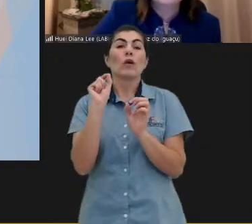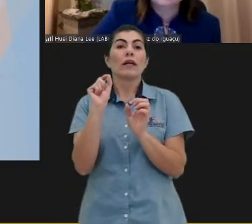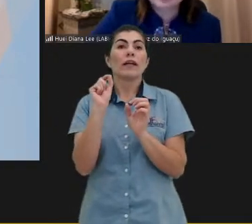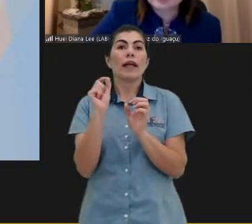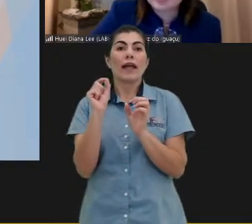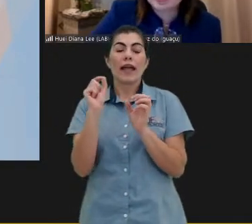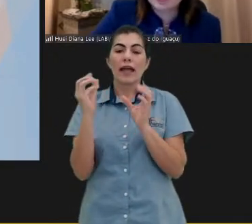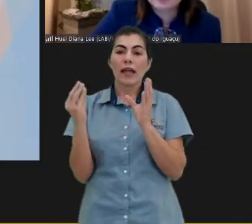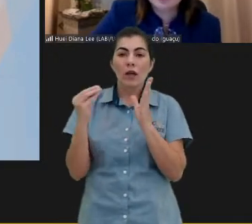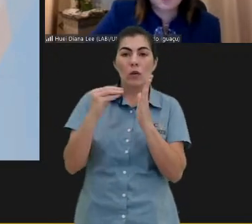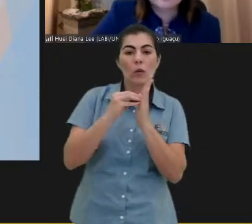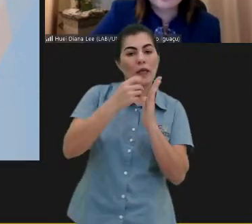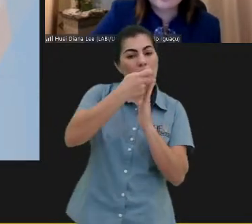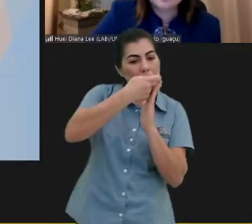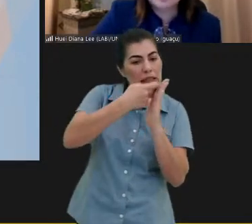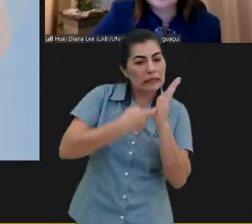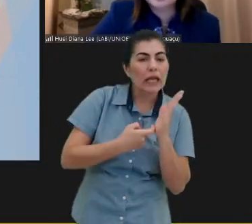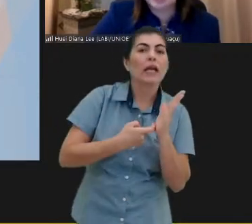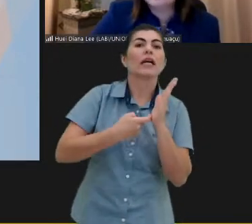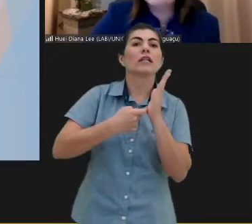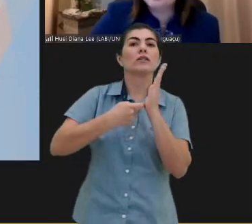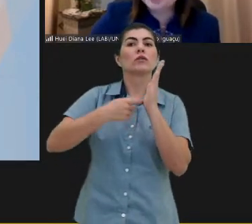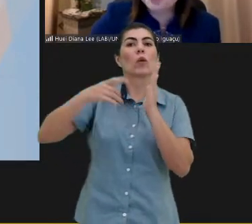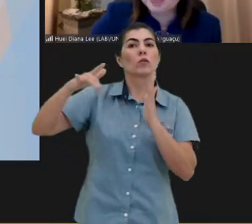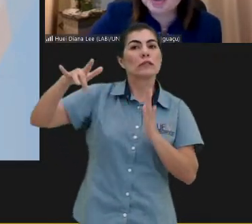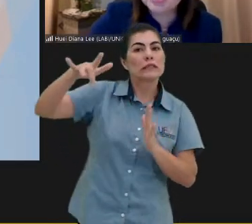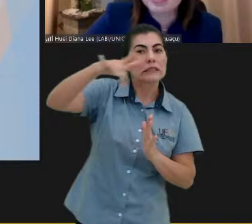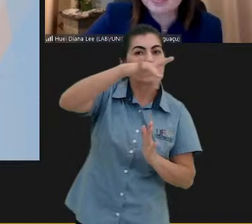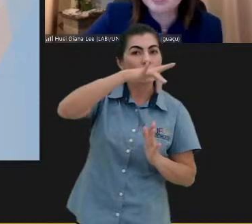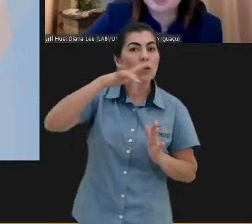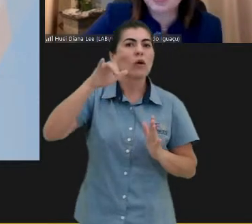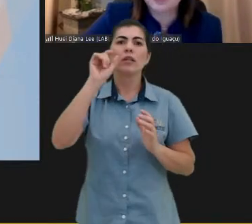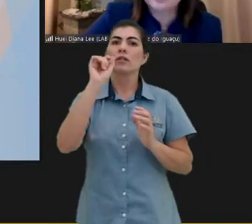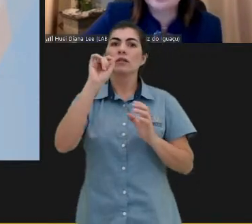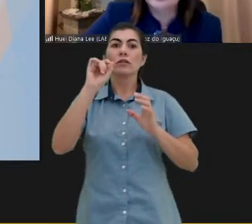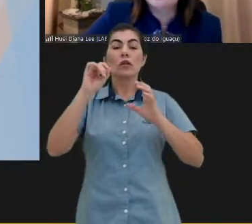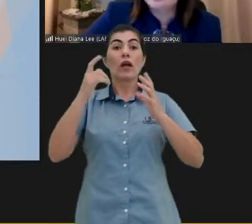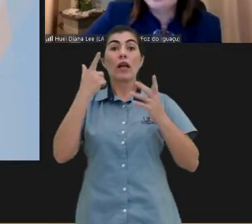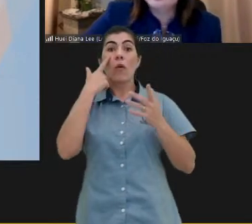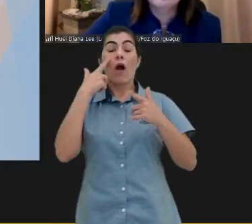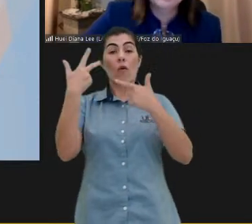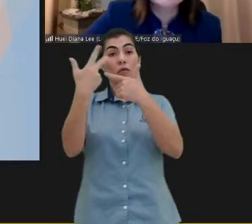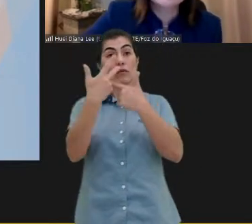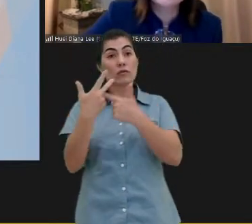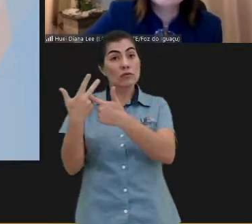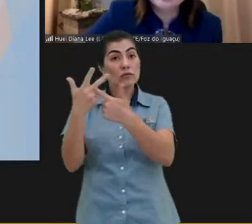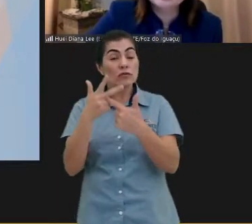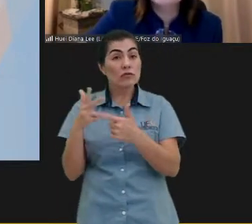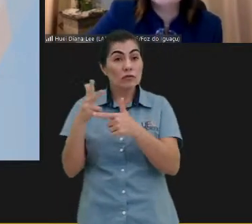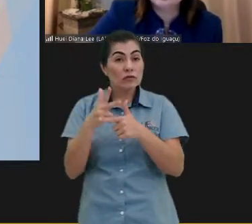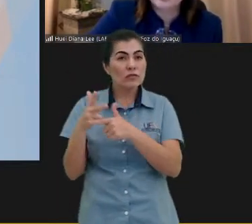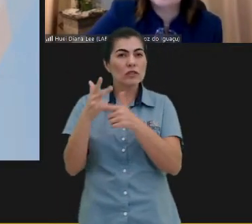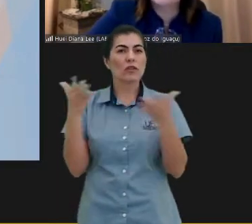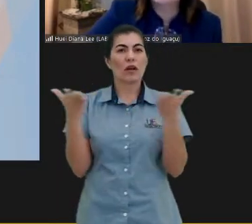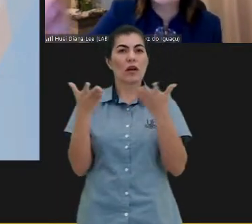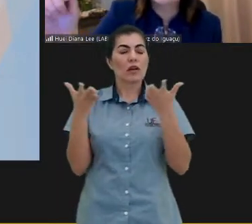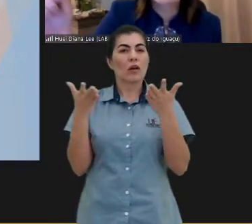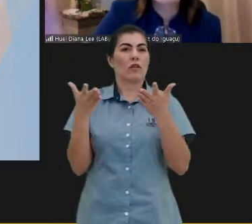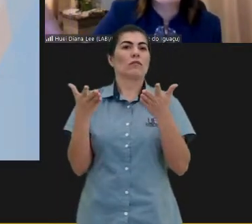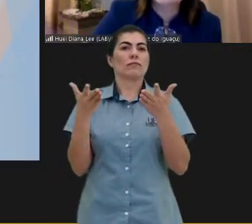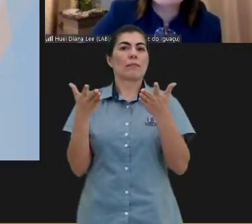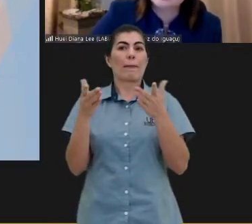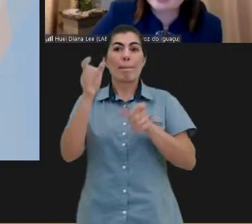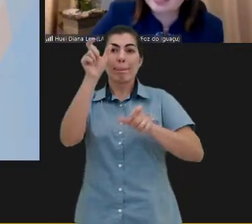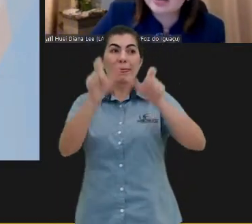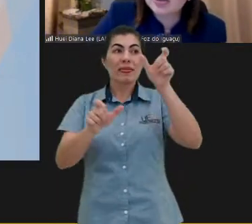texto, dados de sensores, ou até streaming de áudio e vídeo, como a gente está fazendo agora, e, por exemplo, cliques de usuários